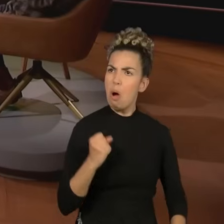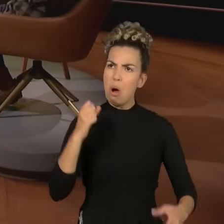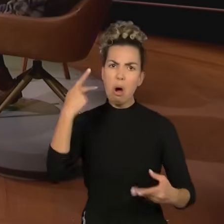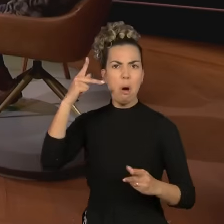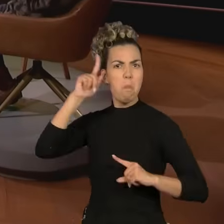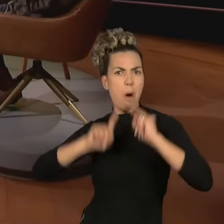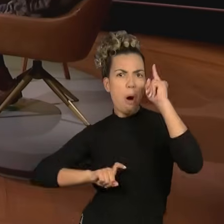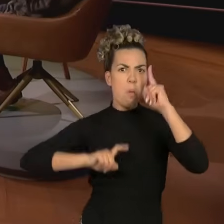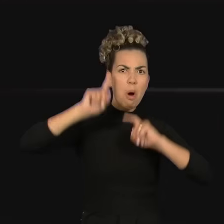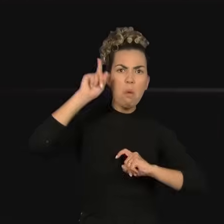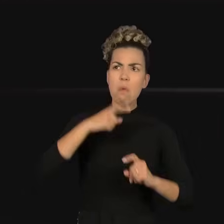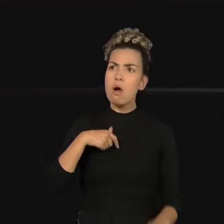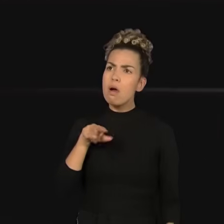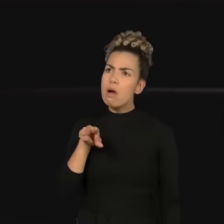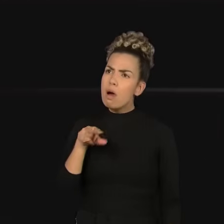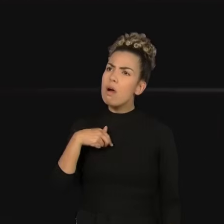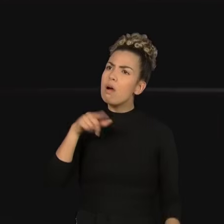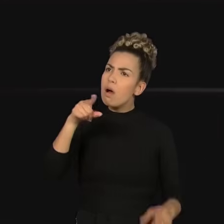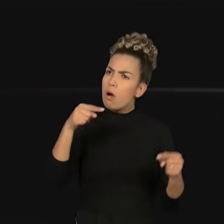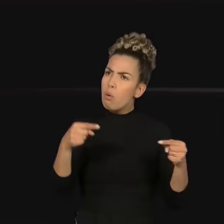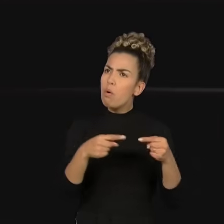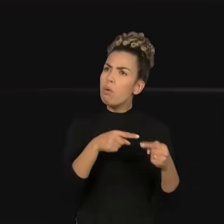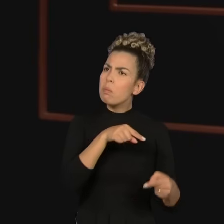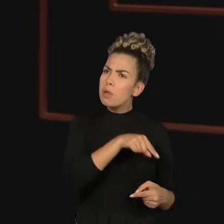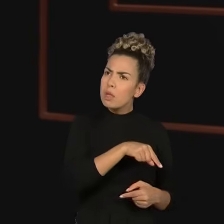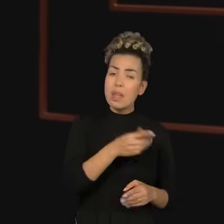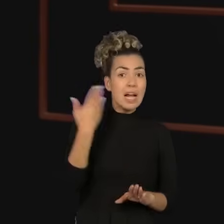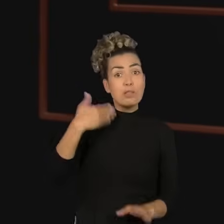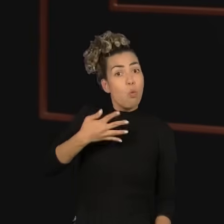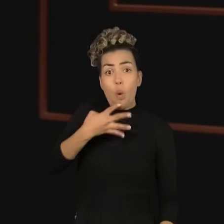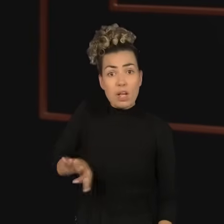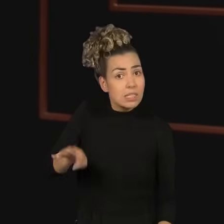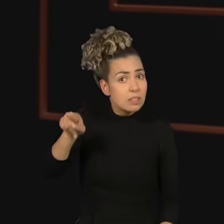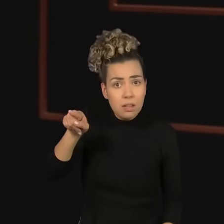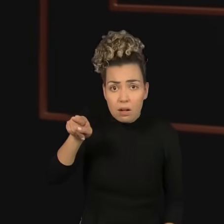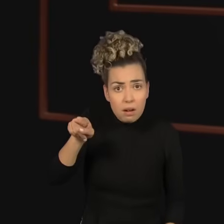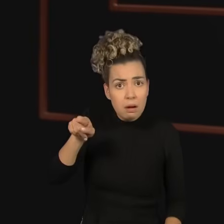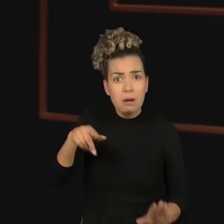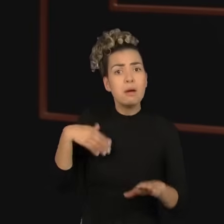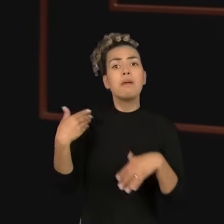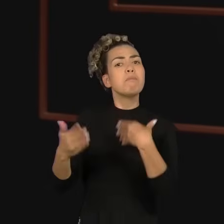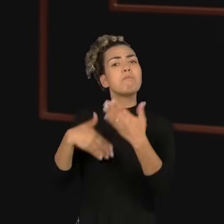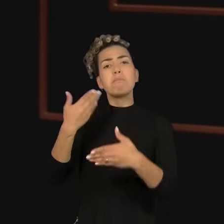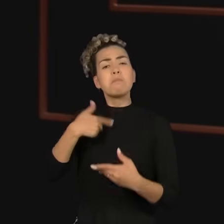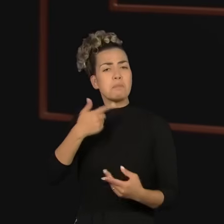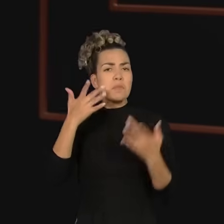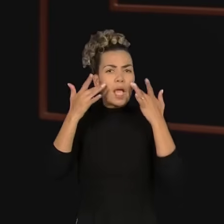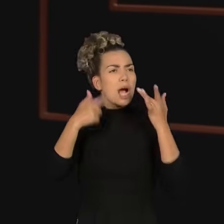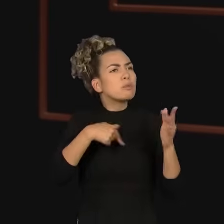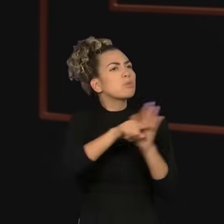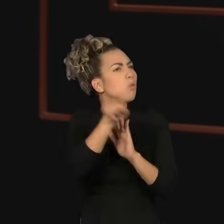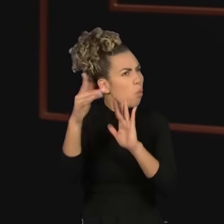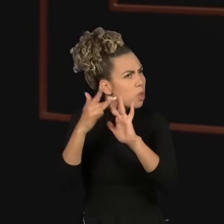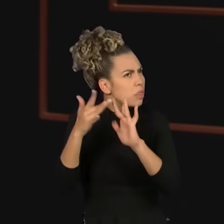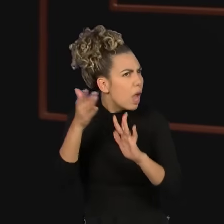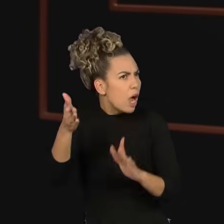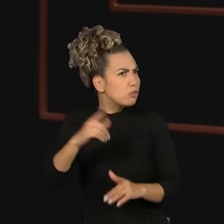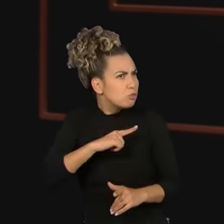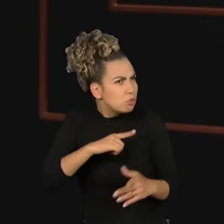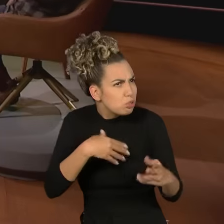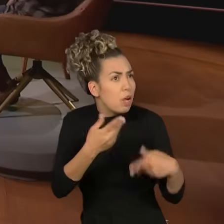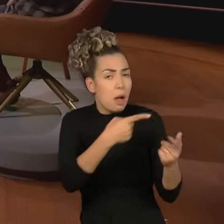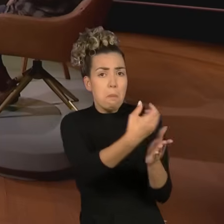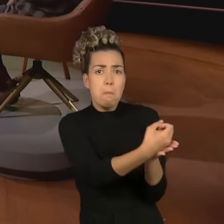E eu nem conhecia ela. E aí alguém me deu o contato dela, não lembro direito. E naquela época era assim, você